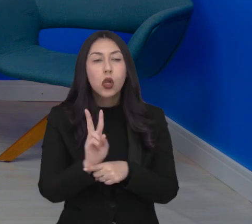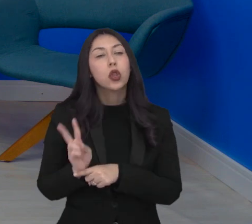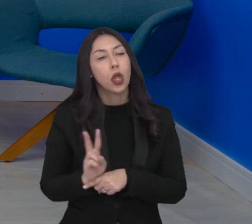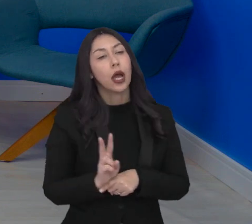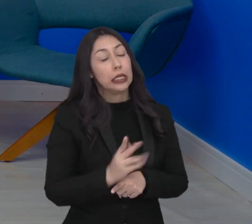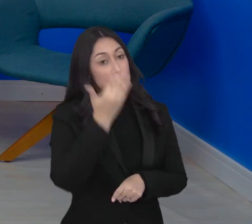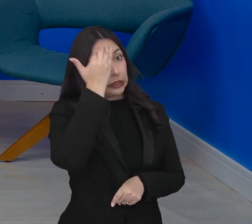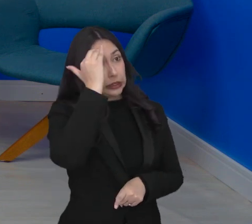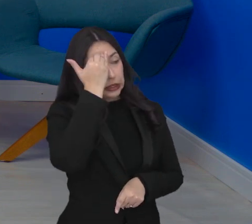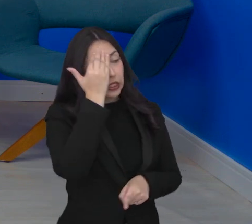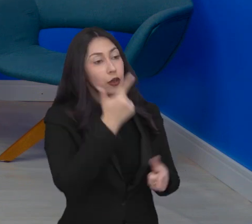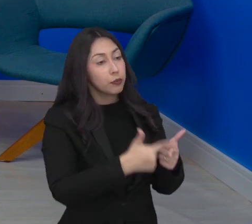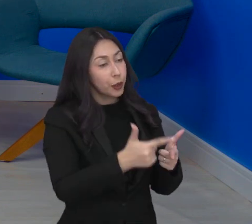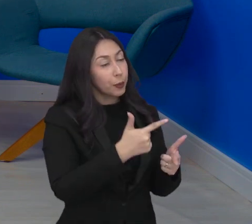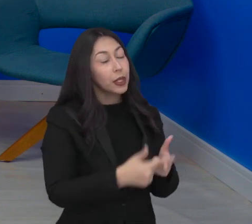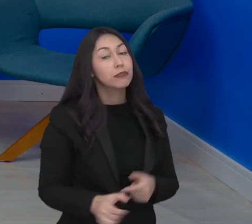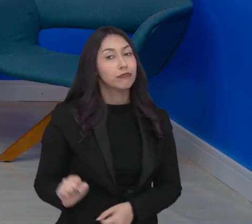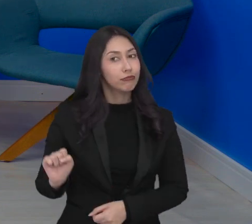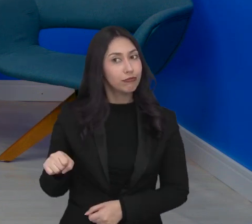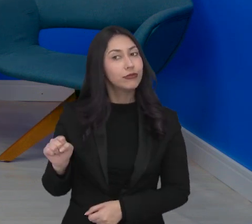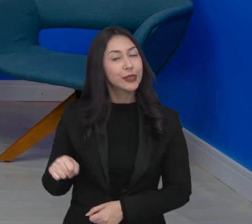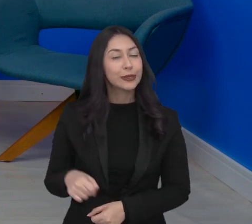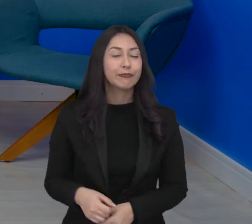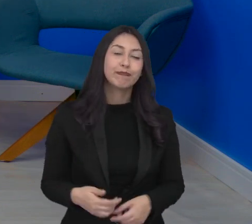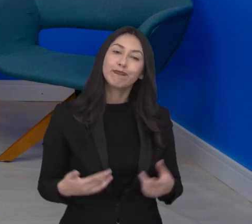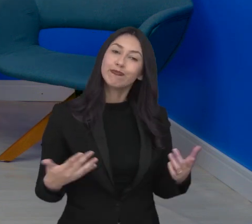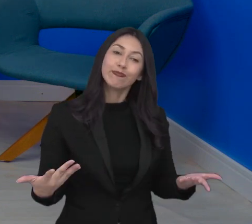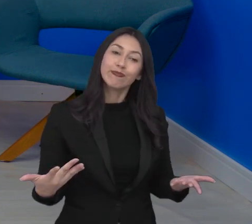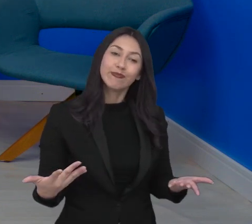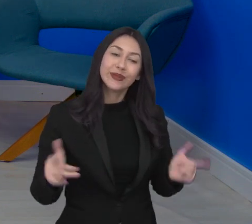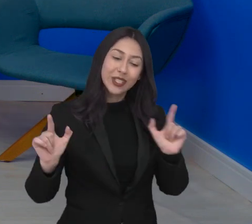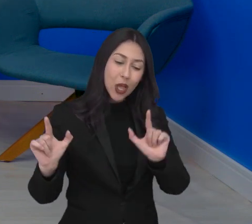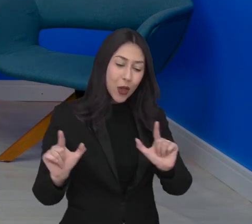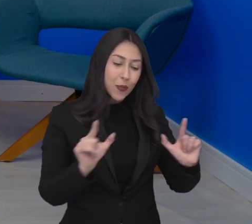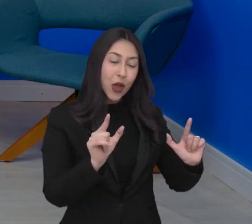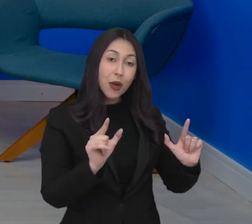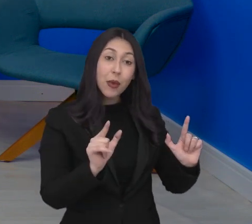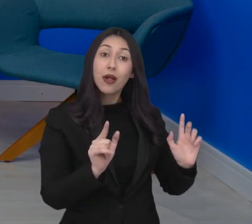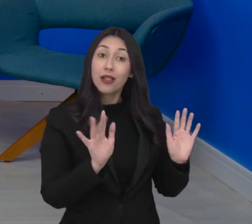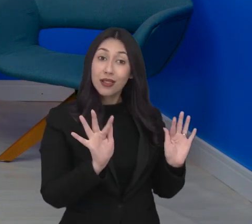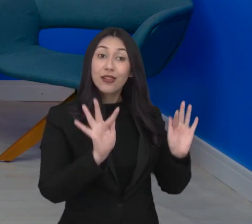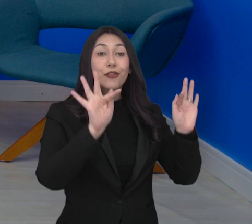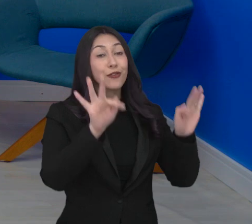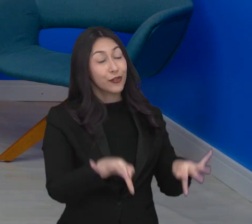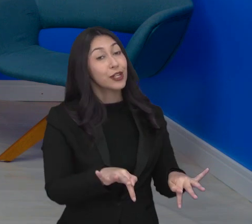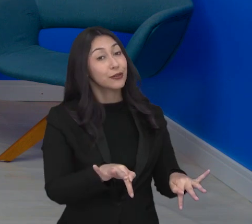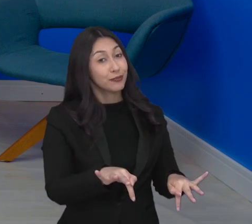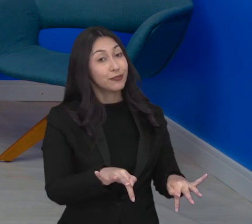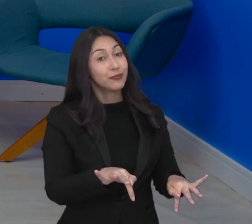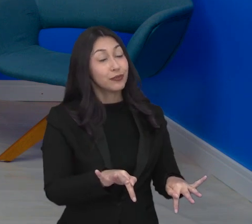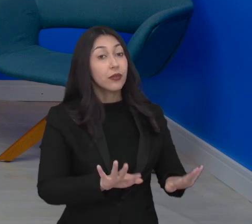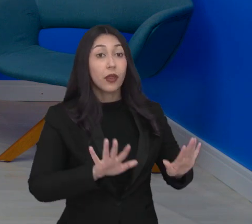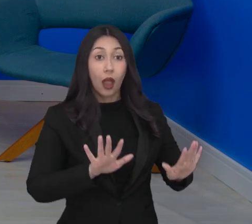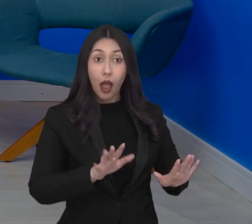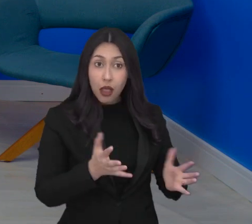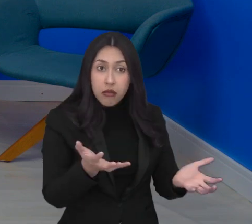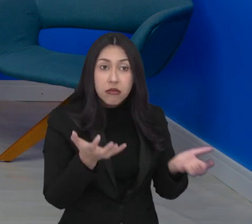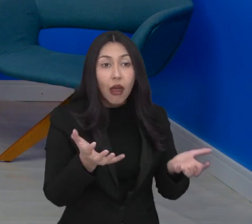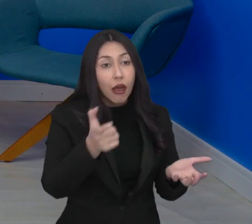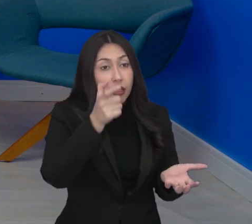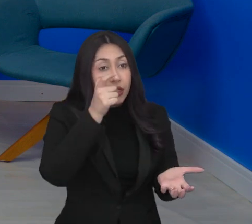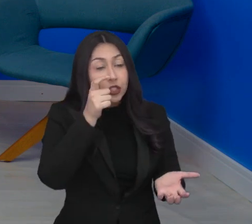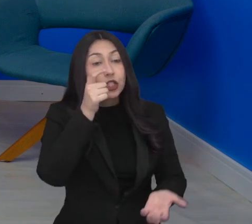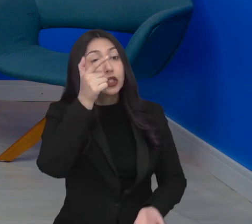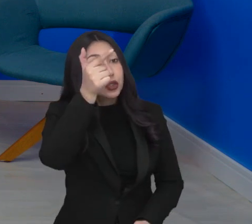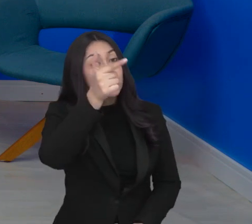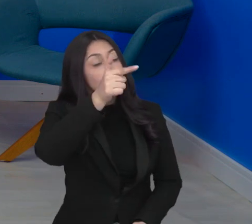monitoramento, de forma geral, um entendimento do problema, né? Sim. Bom, gente, termina por aqui mais um Sobre Política. Olha só, se